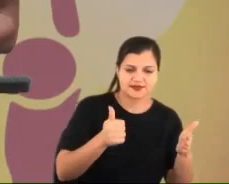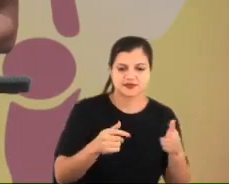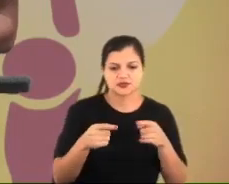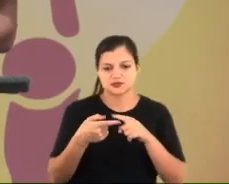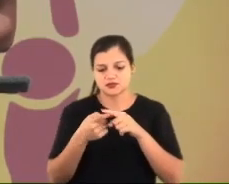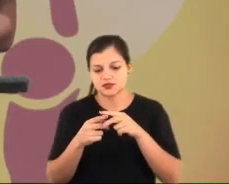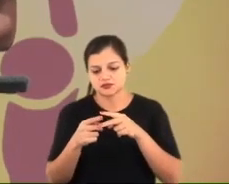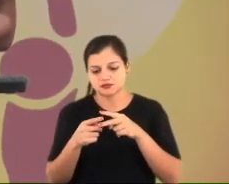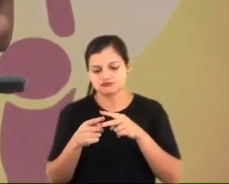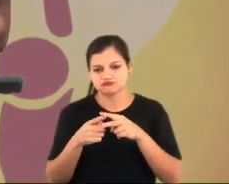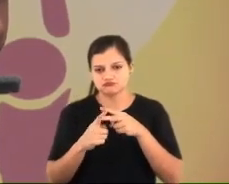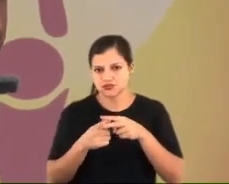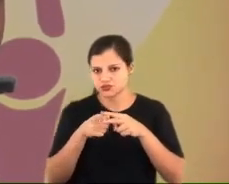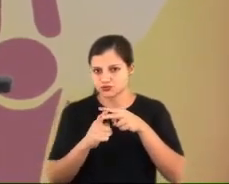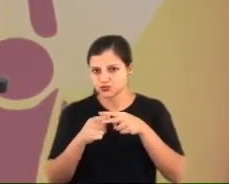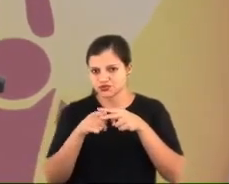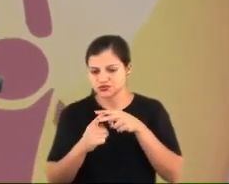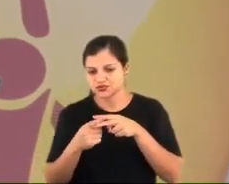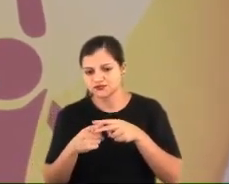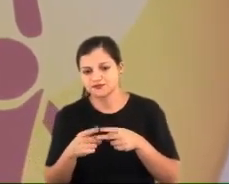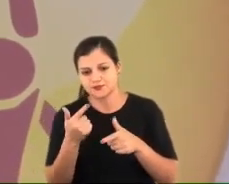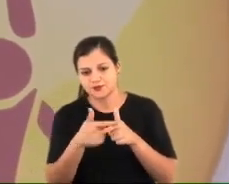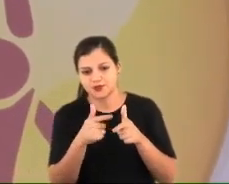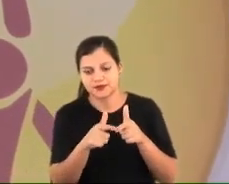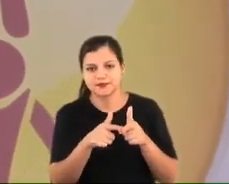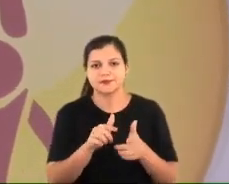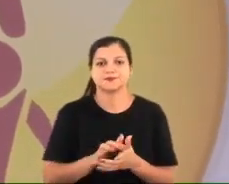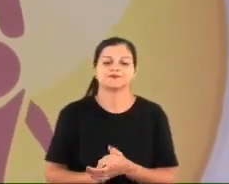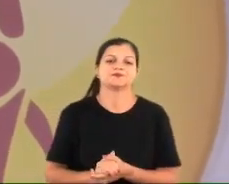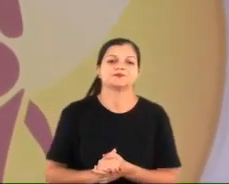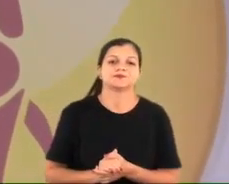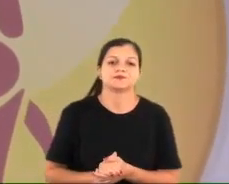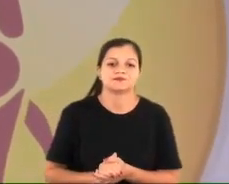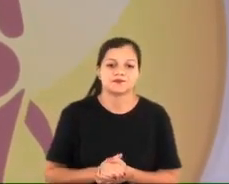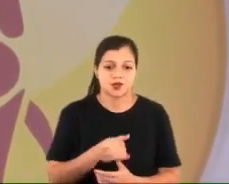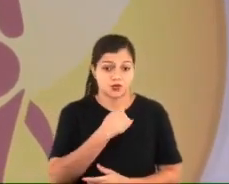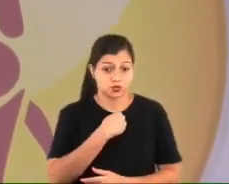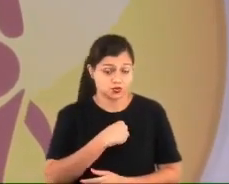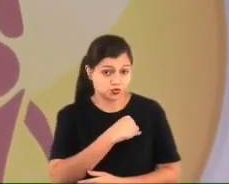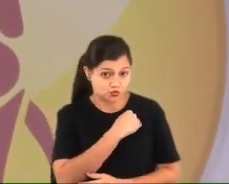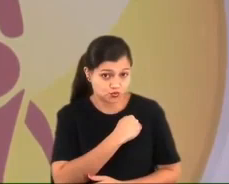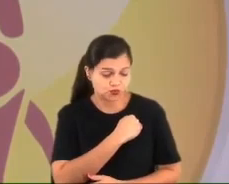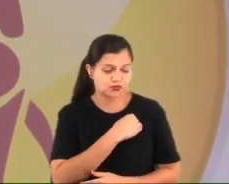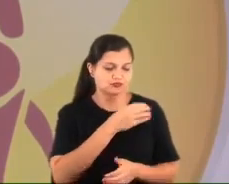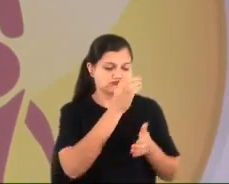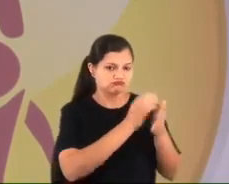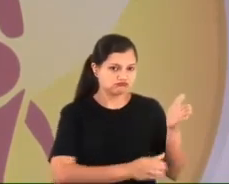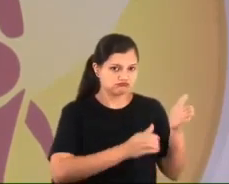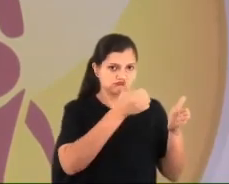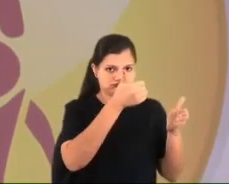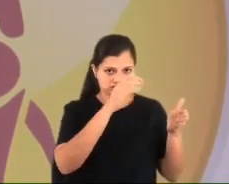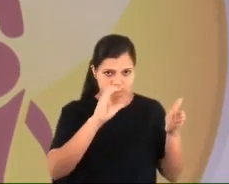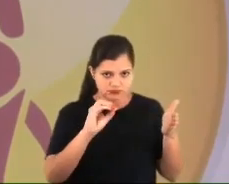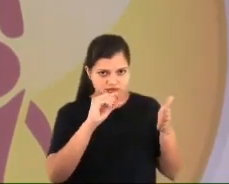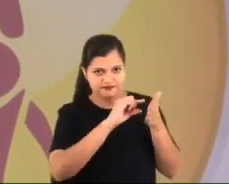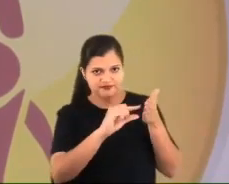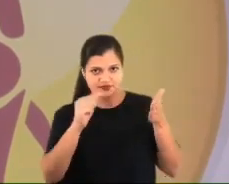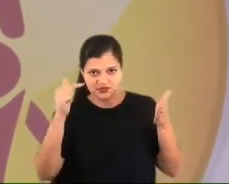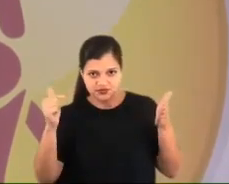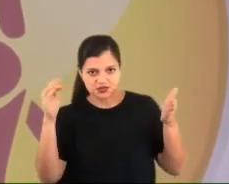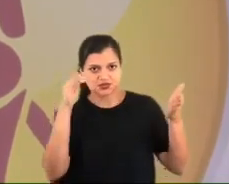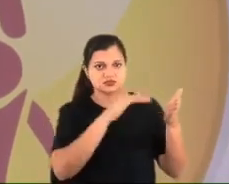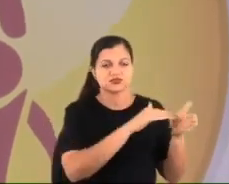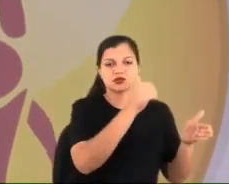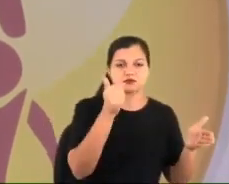Embaralhou aqui no meu tablet, que eu não sei o que foi que aconteceu. Vamos lá, João, capítulo 10, de 7 a 11. Pronto,